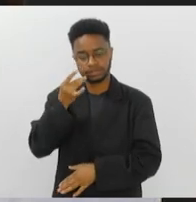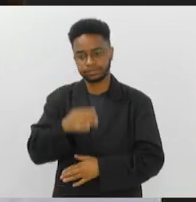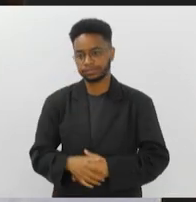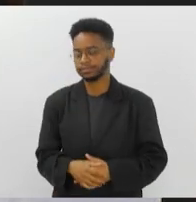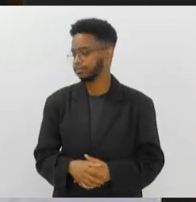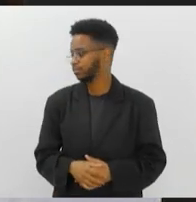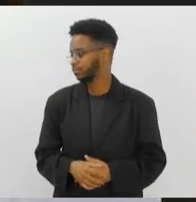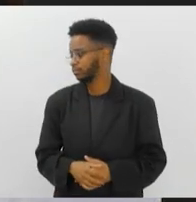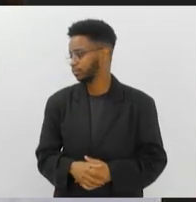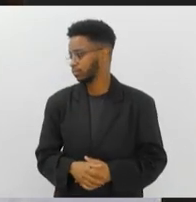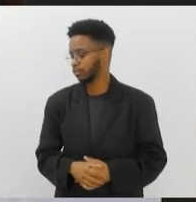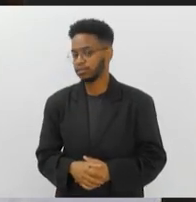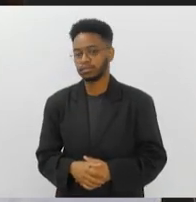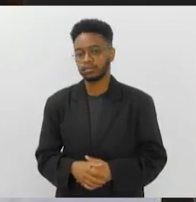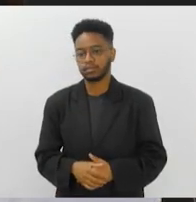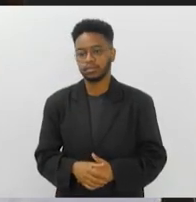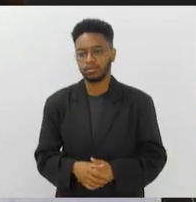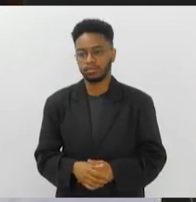E agora,